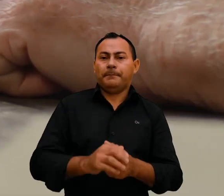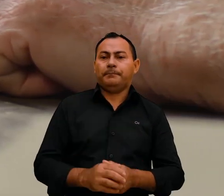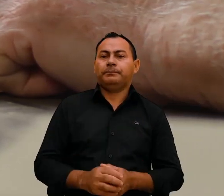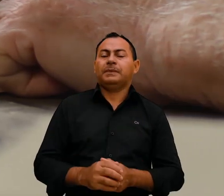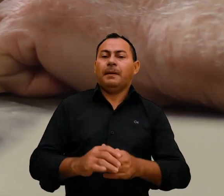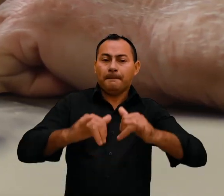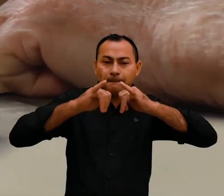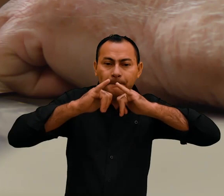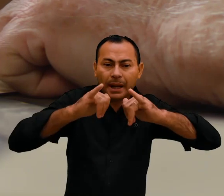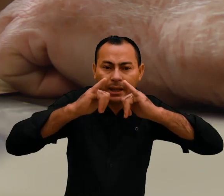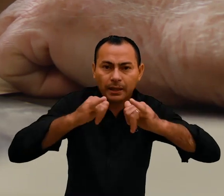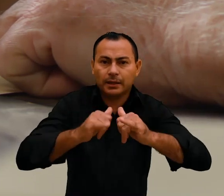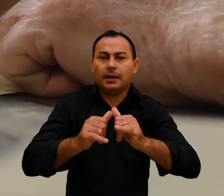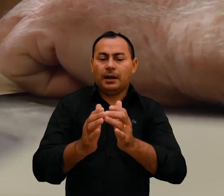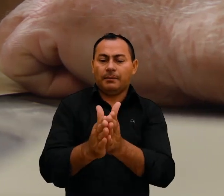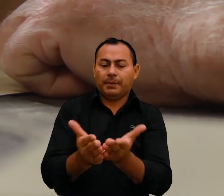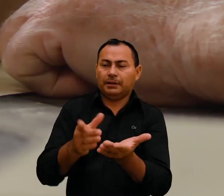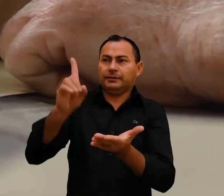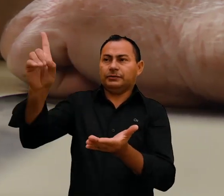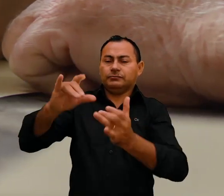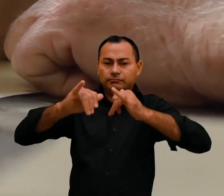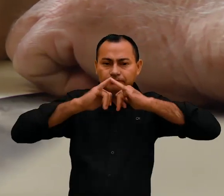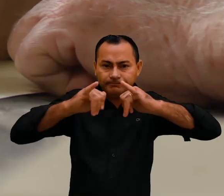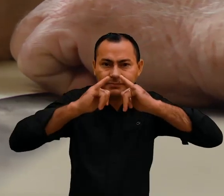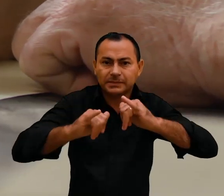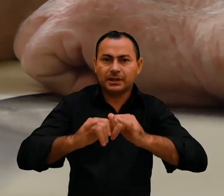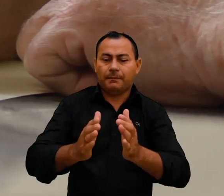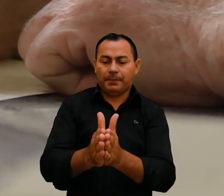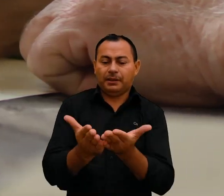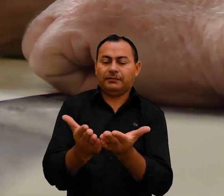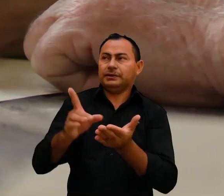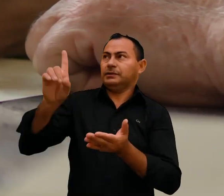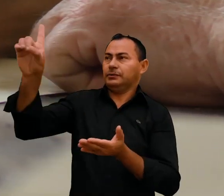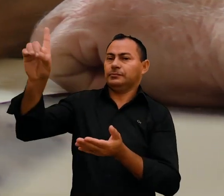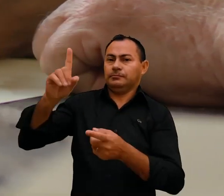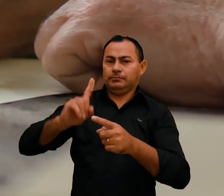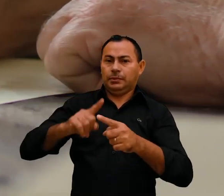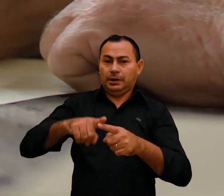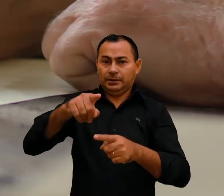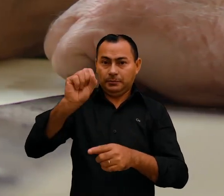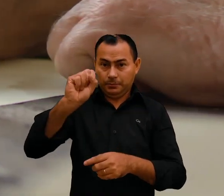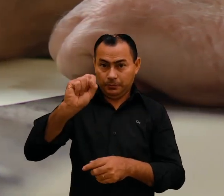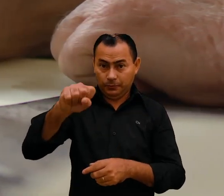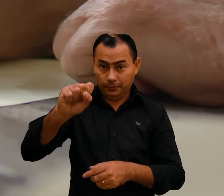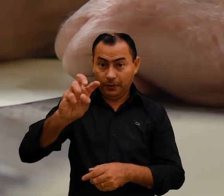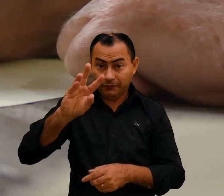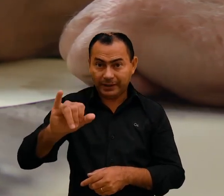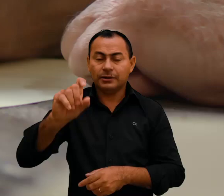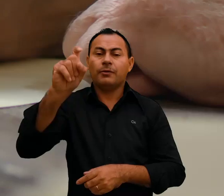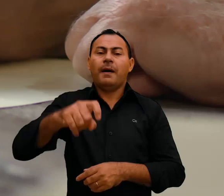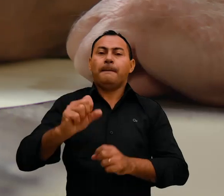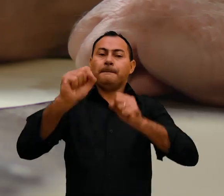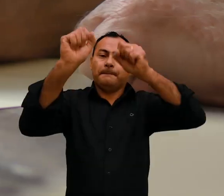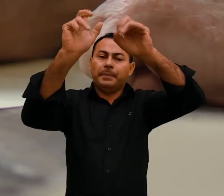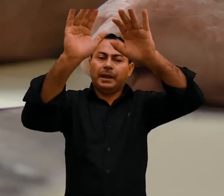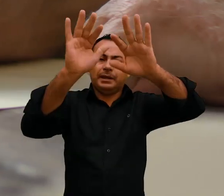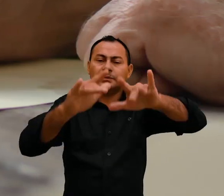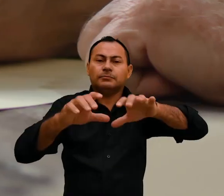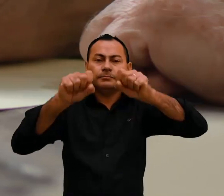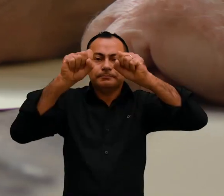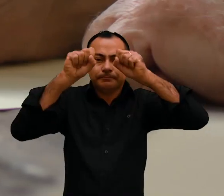pregue a palavra prega a palavra de Deus porque assim você vai ser uma